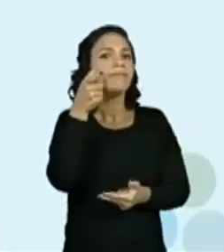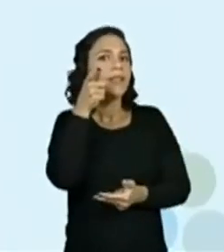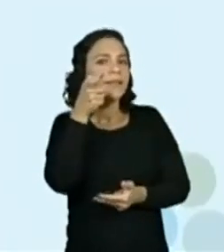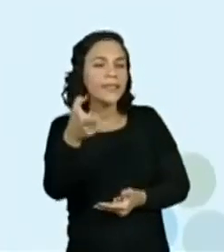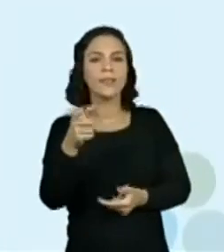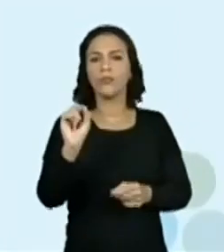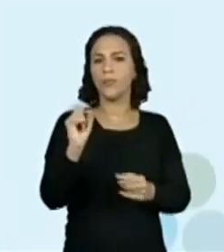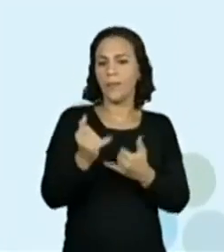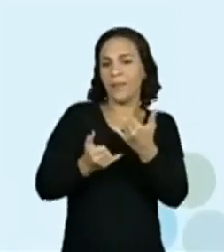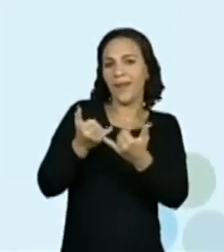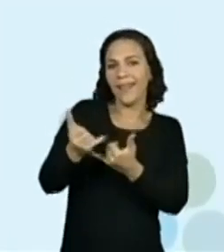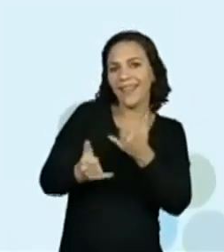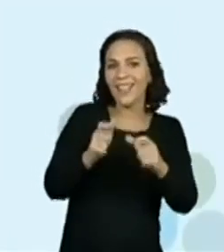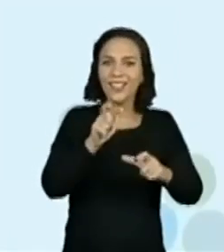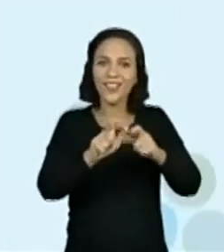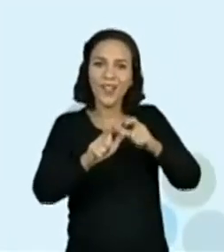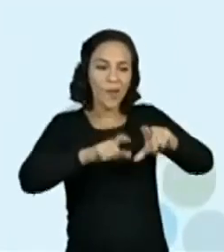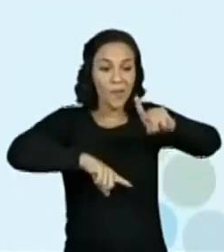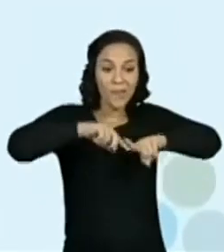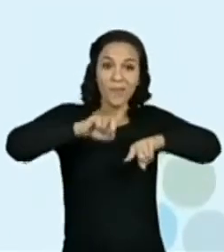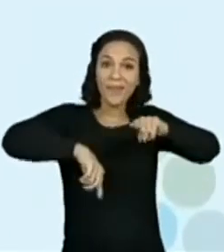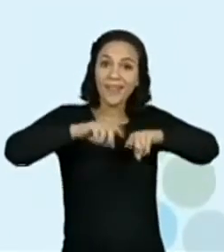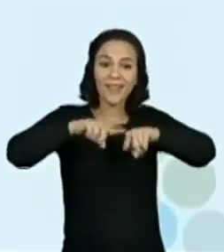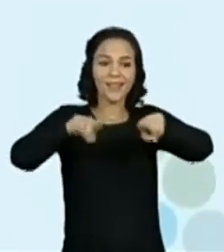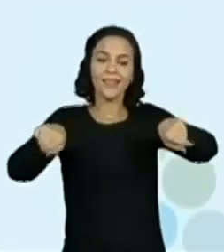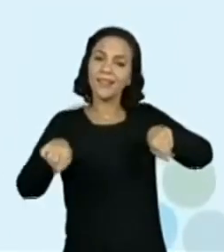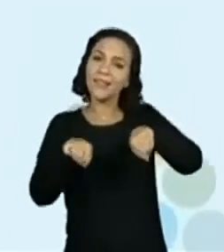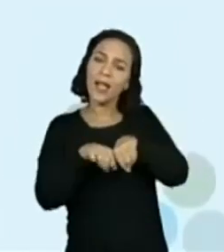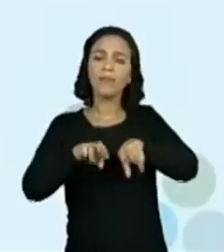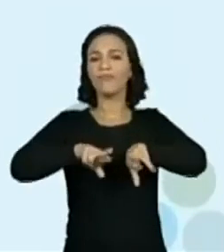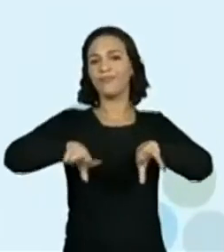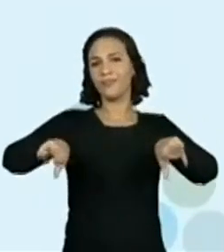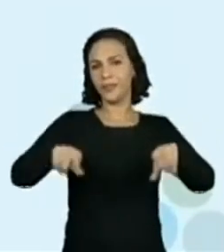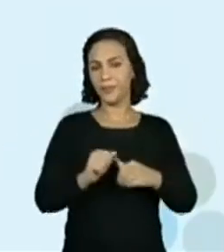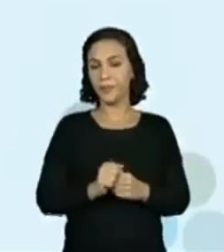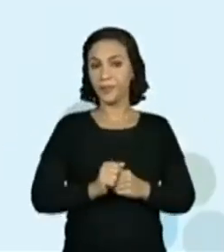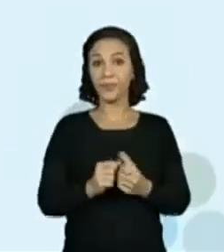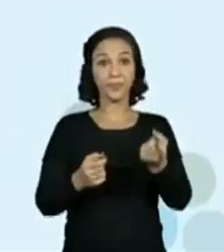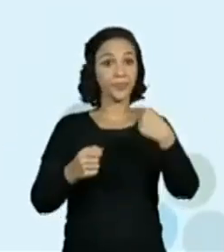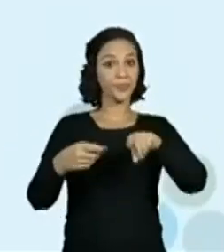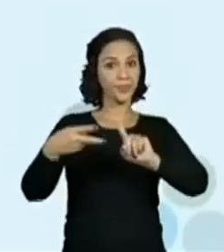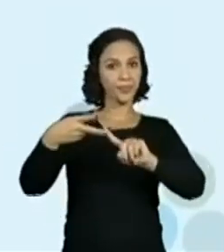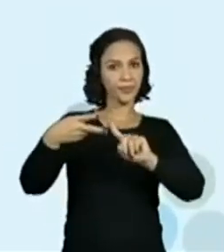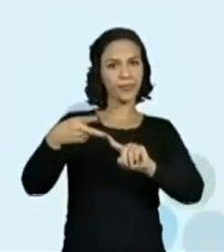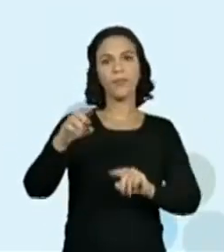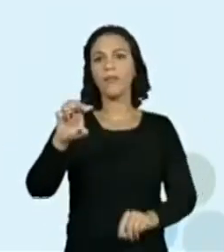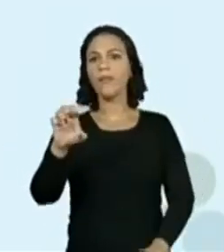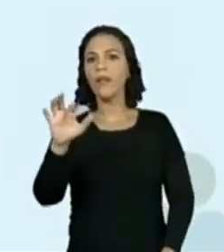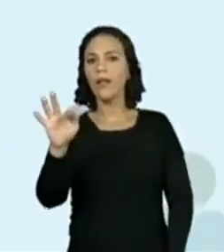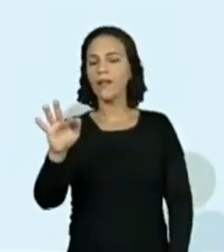jogos, brincadeiras, materiais da sala de aula, entre outros. A segunda habilidade é